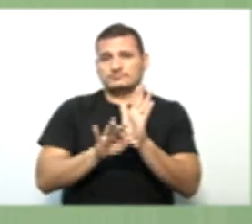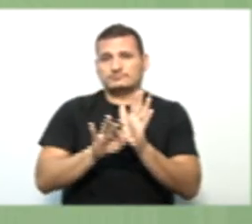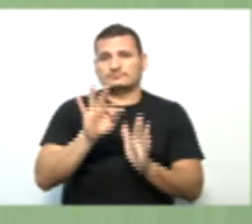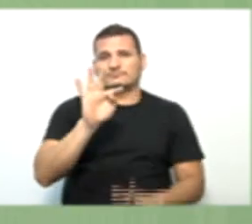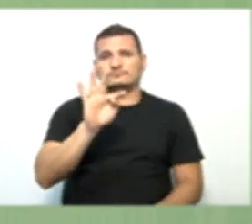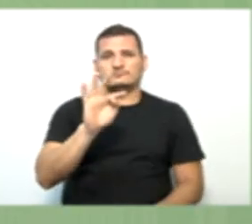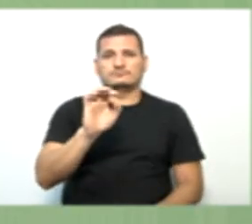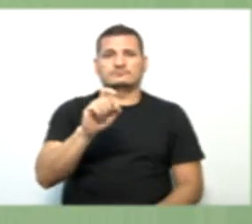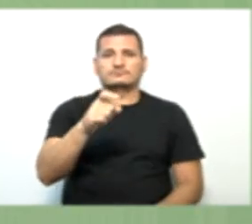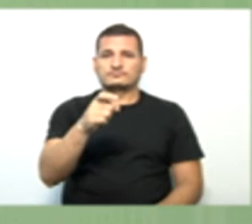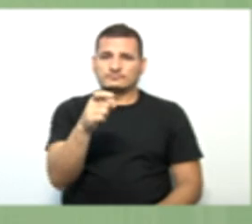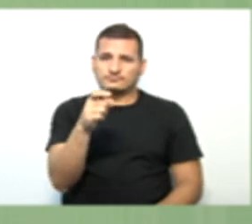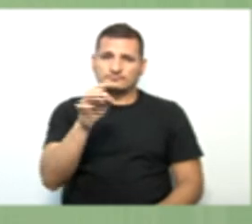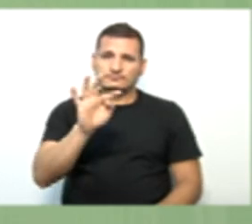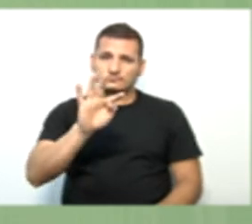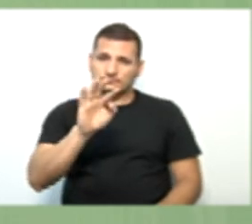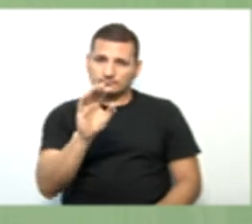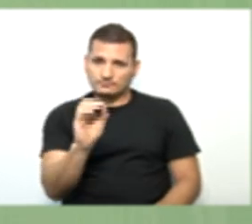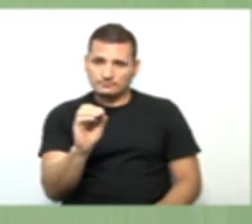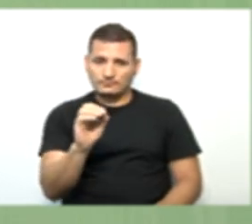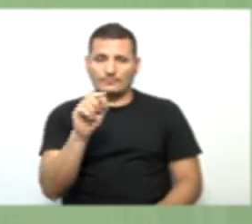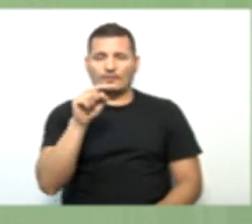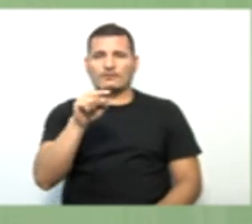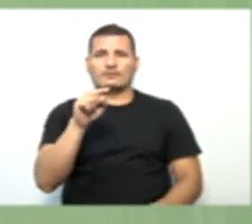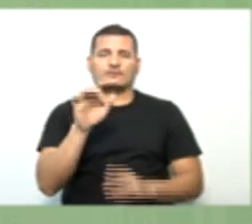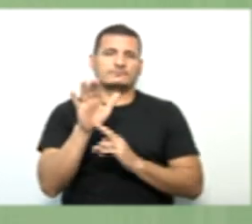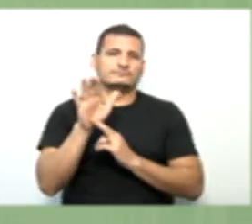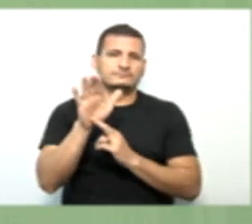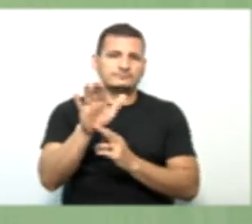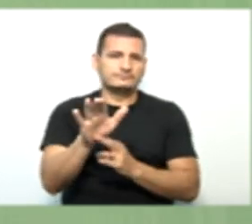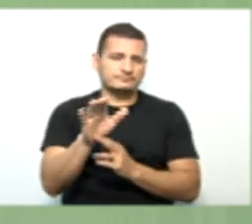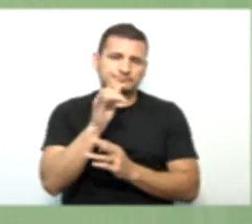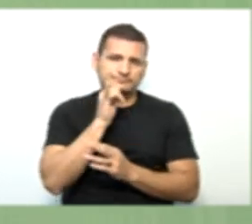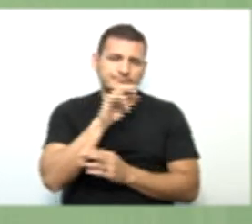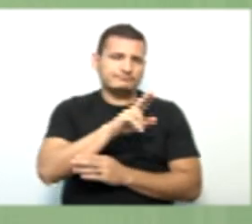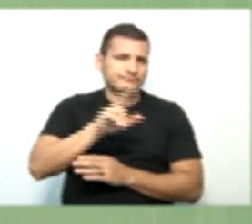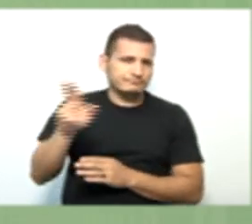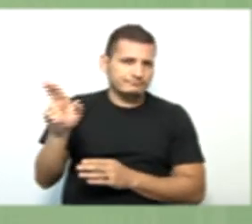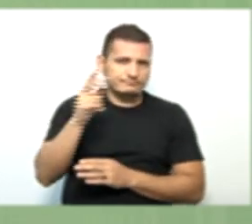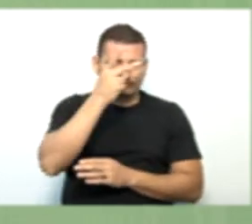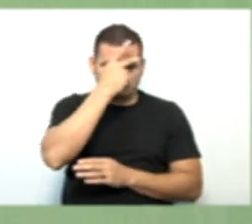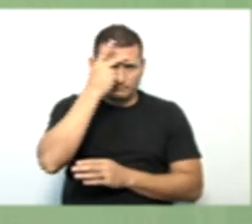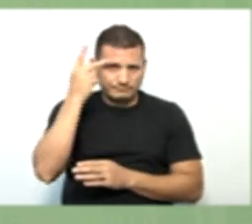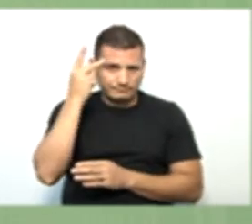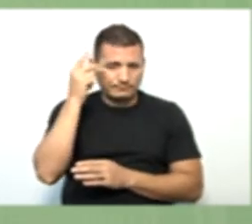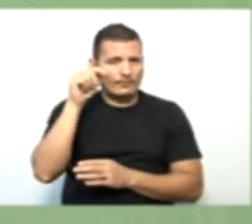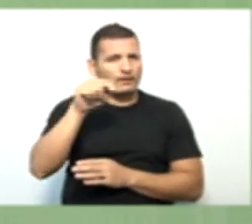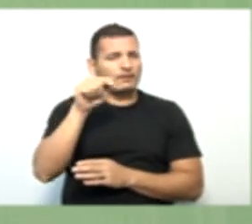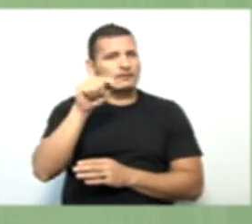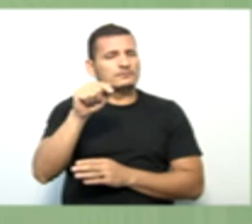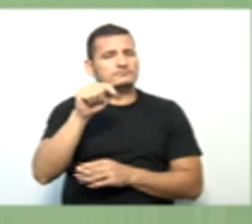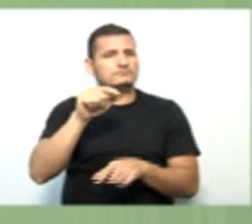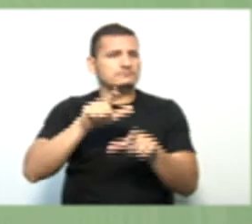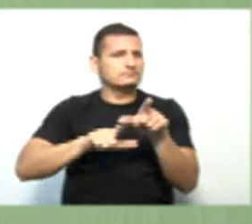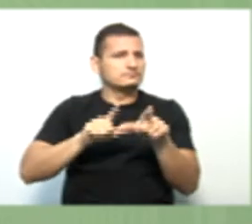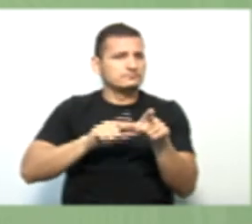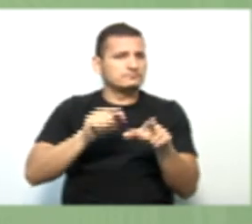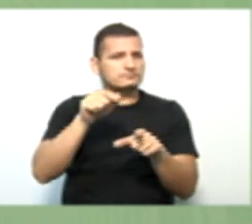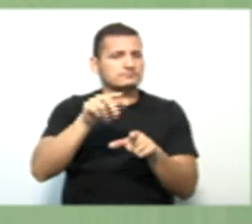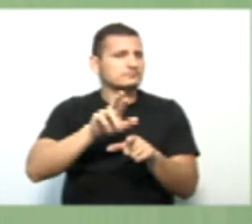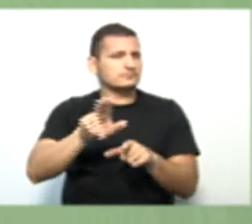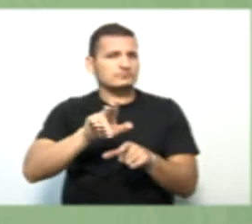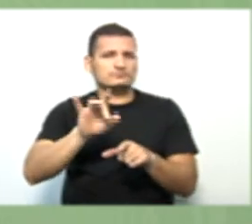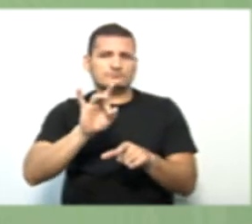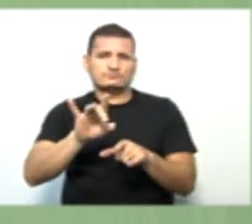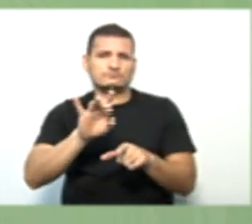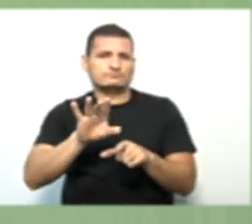vamos representar um conjunto de caracteres, por exemplo, o nome de uma pessoa. Esses caracteres não se resumem simplesmente às